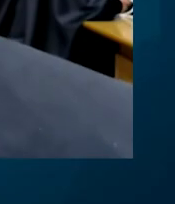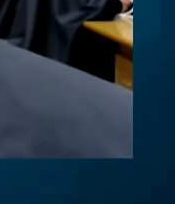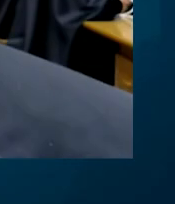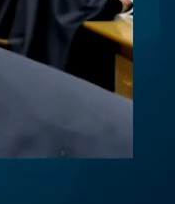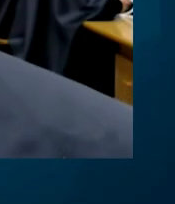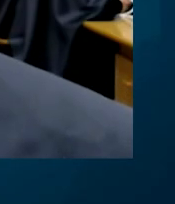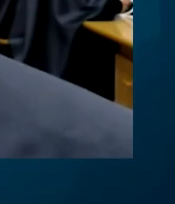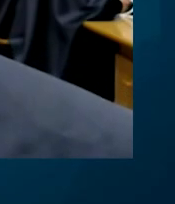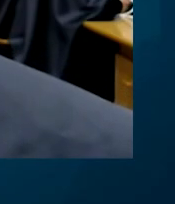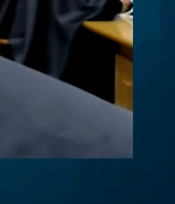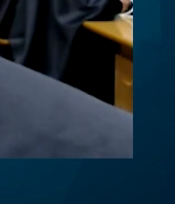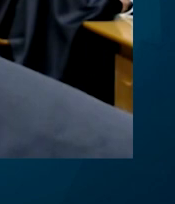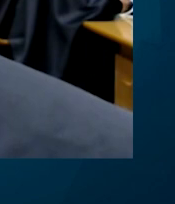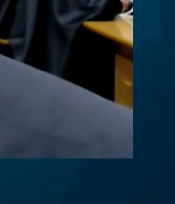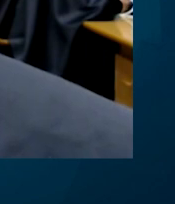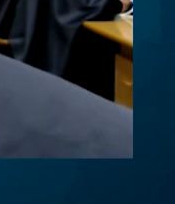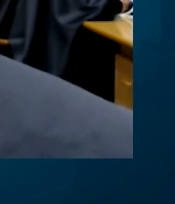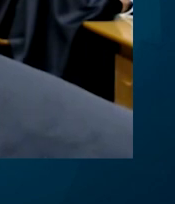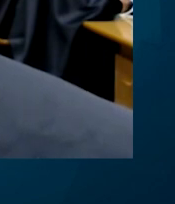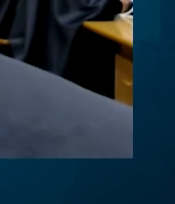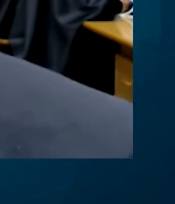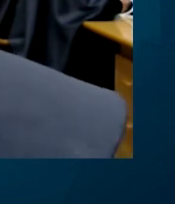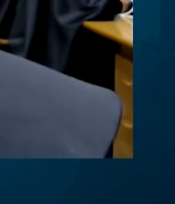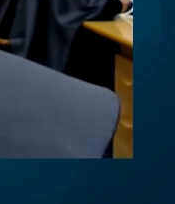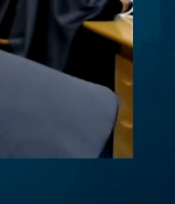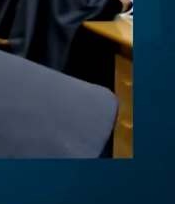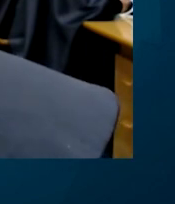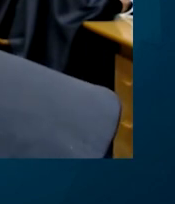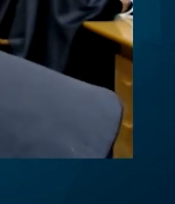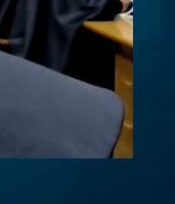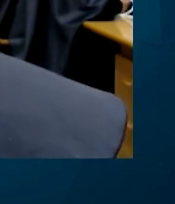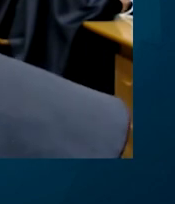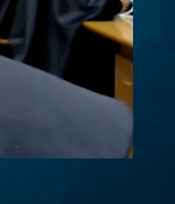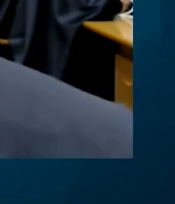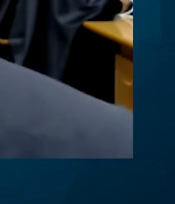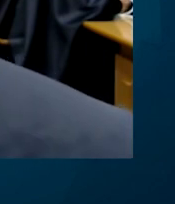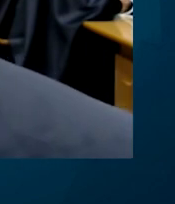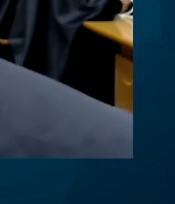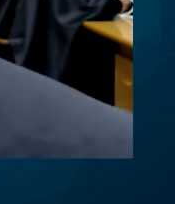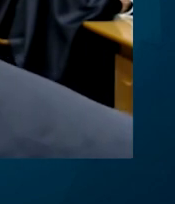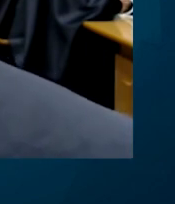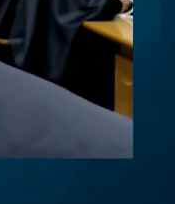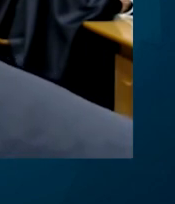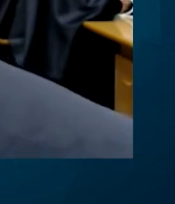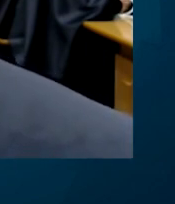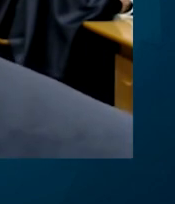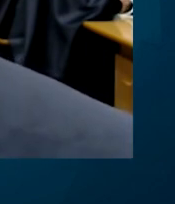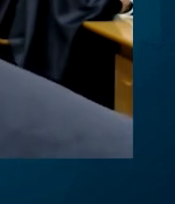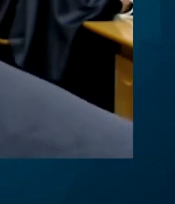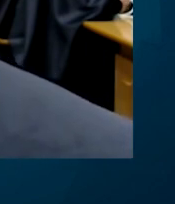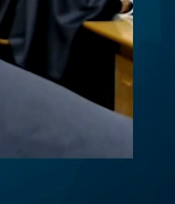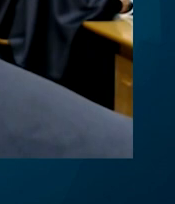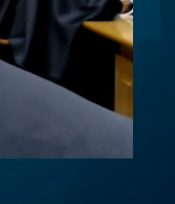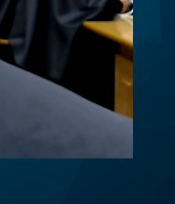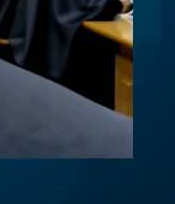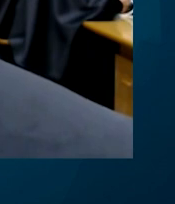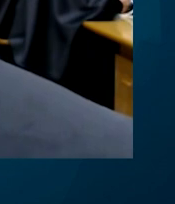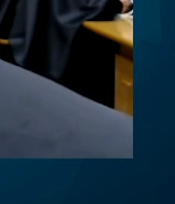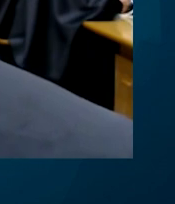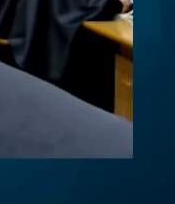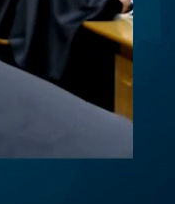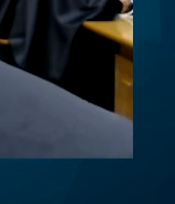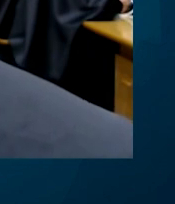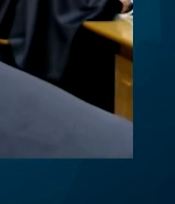no STJ foi o ministro Rogério sket Cruz Ele explicou que a identificação teve por base apenas a